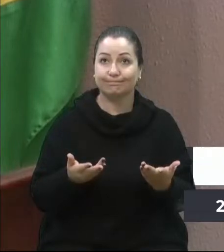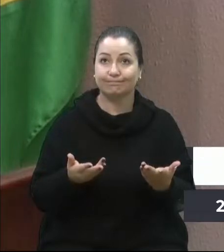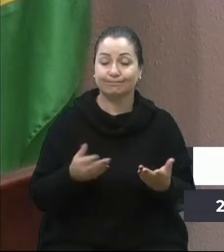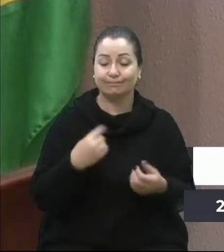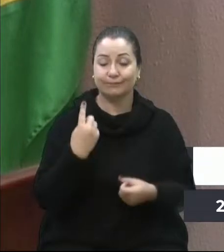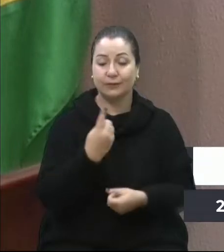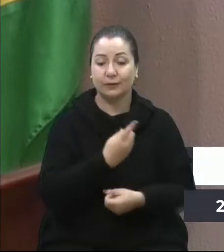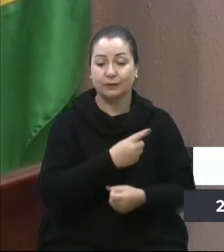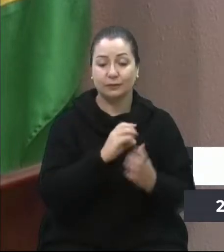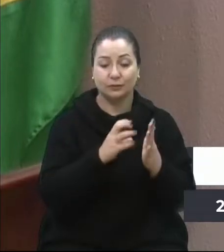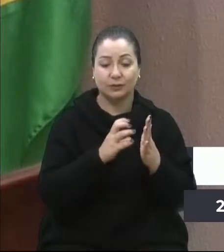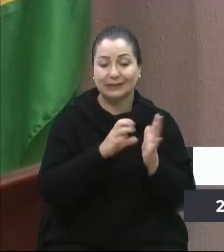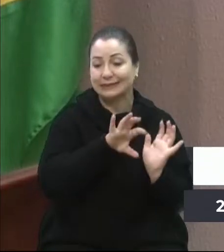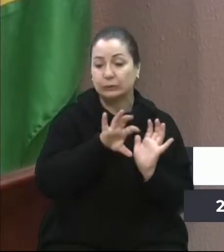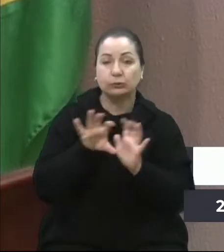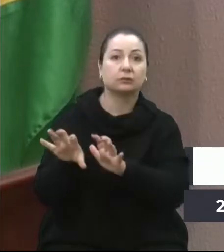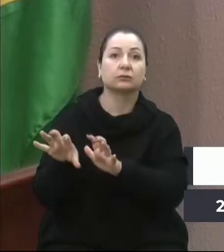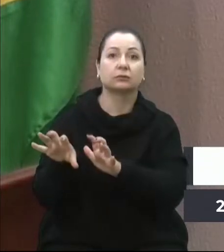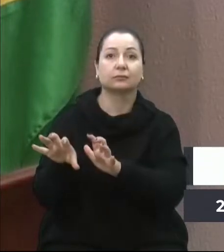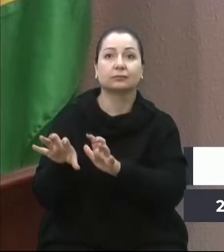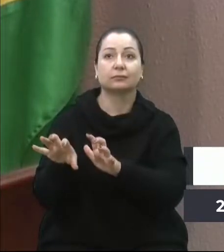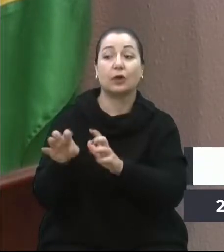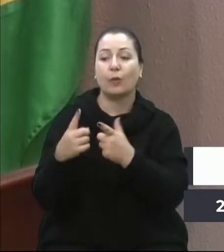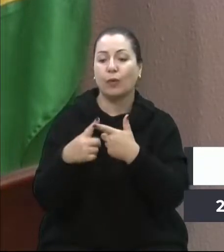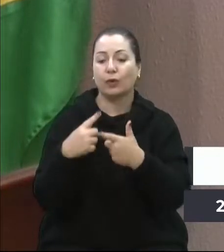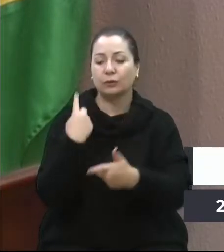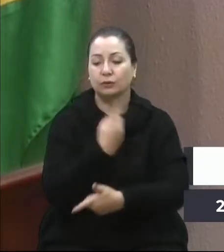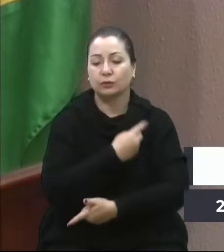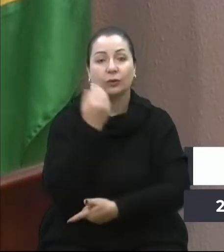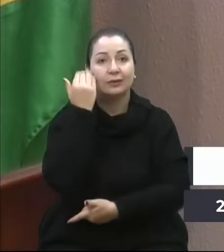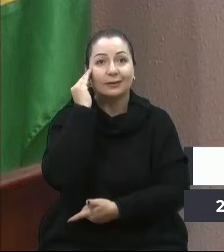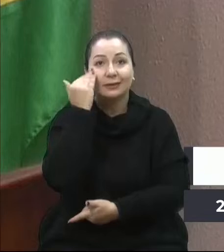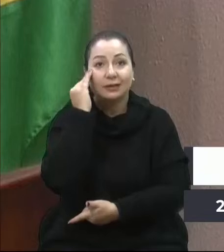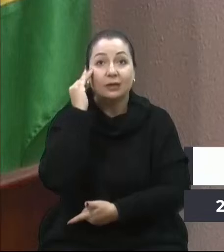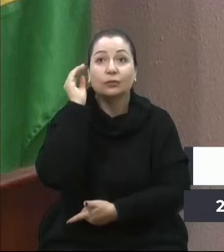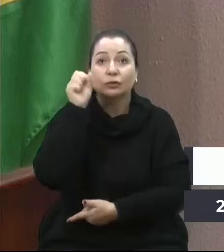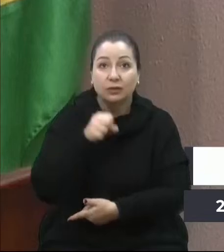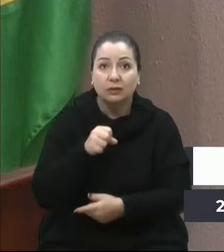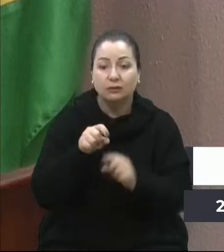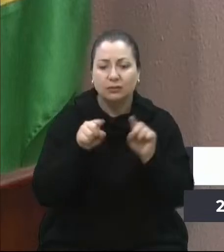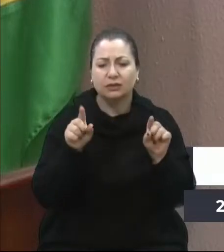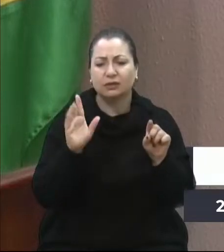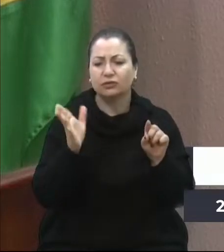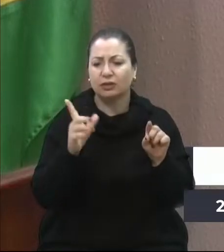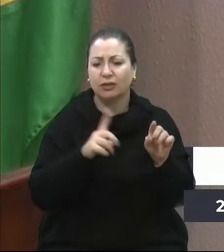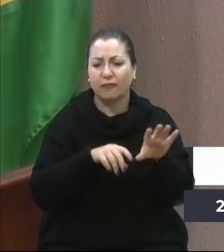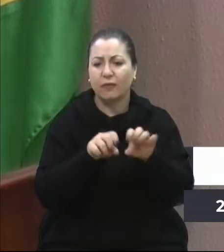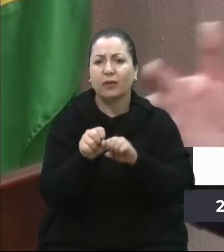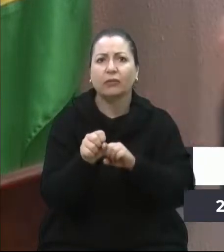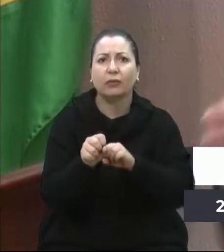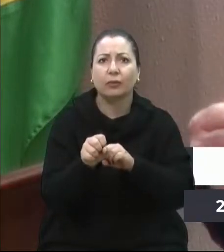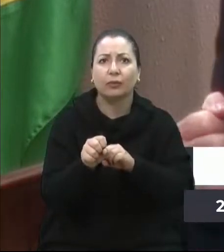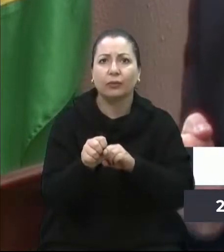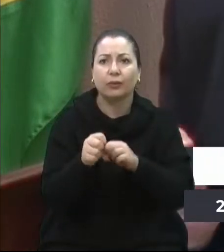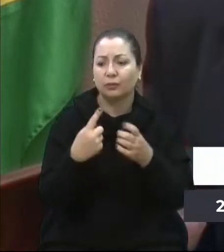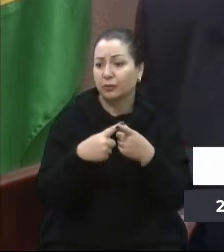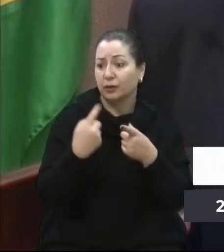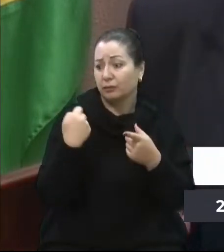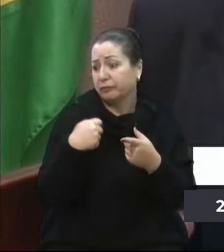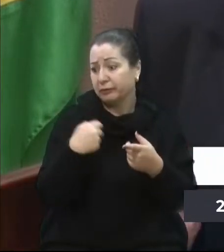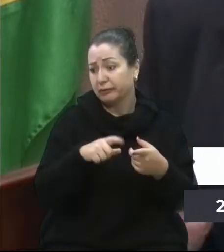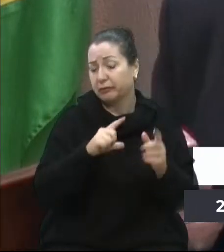nossa bancada vai votar contra. Porque nós compreendemos, sim, mas eles já têm formação. Mas por que tem que ter uma